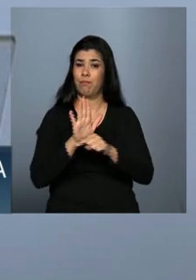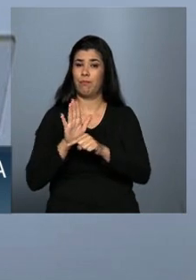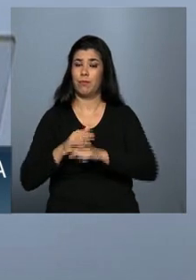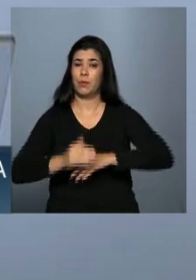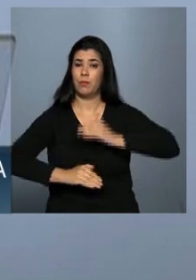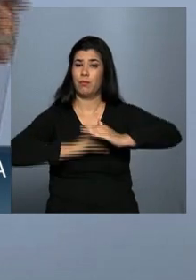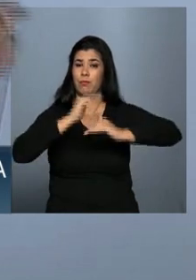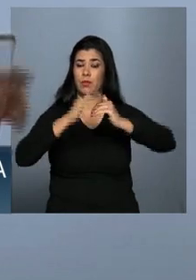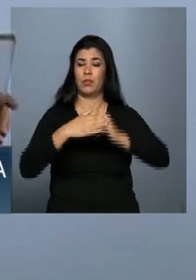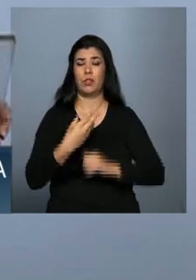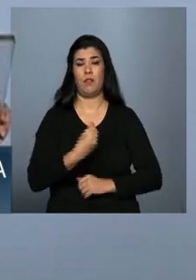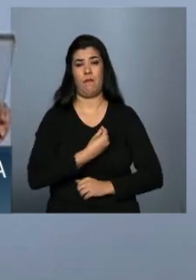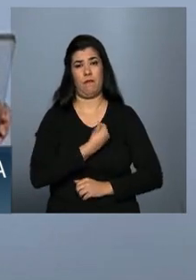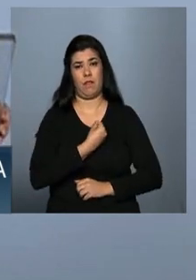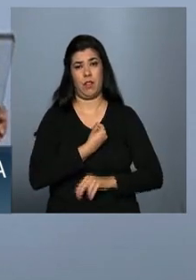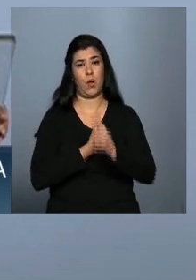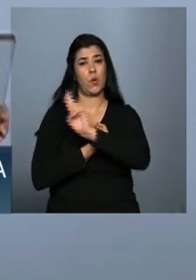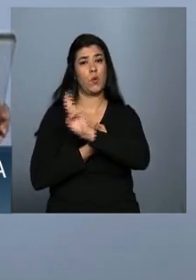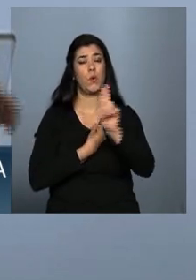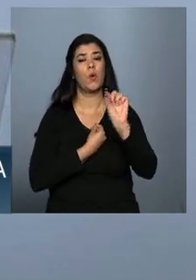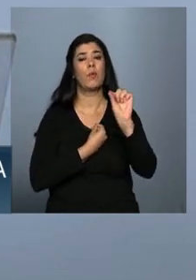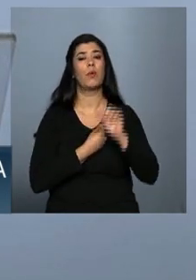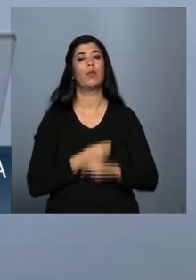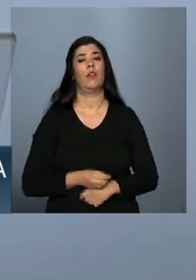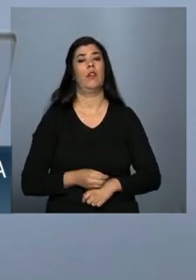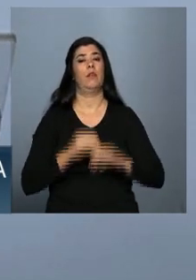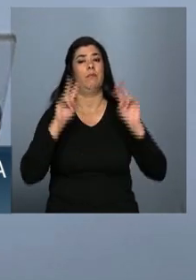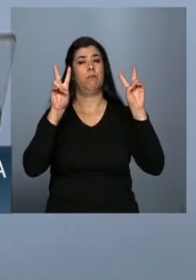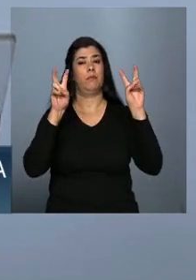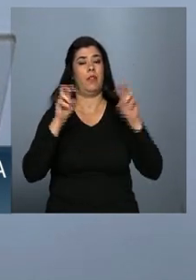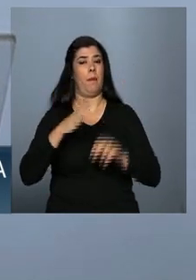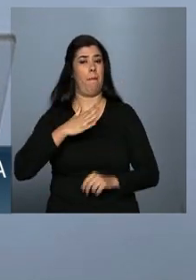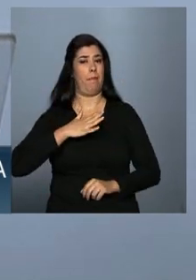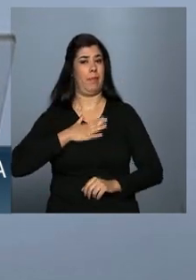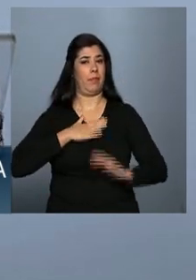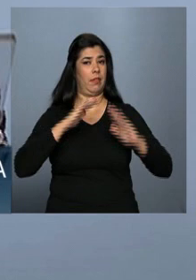que chama Minha Casa Minha Vida.